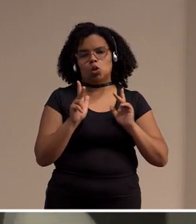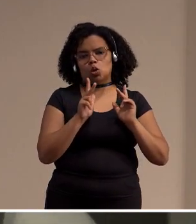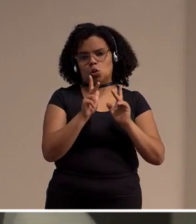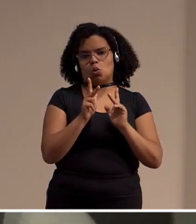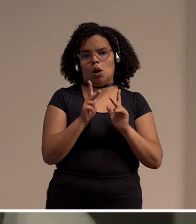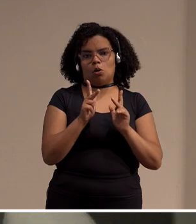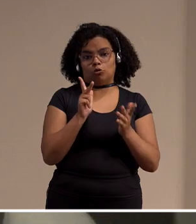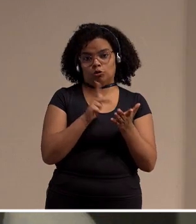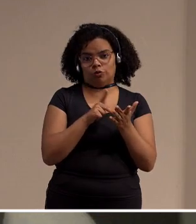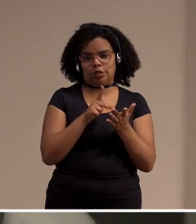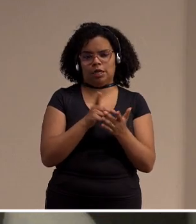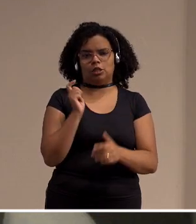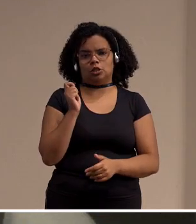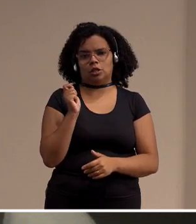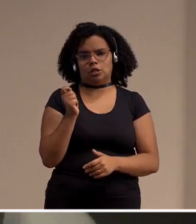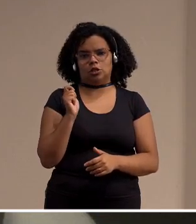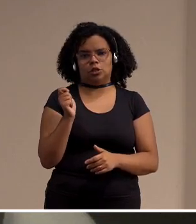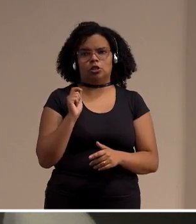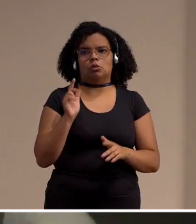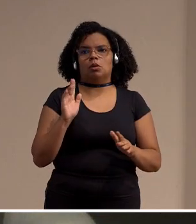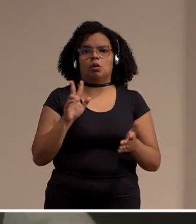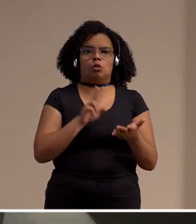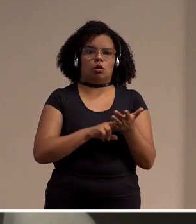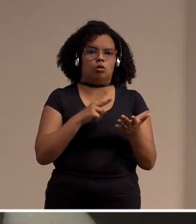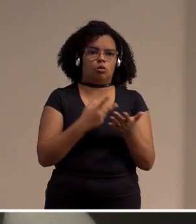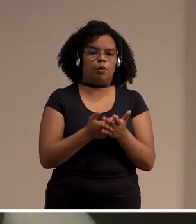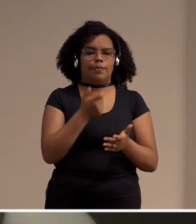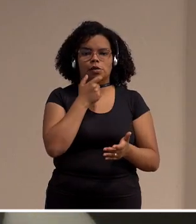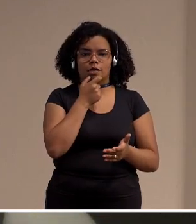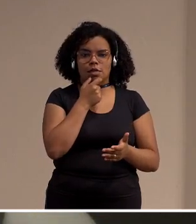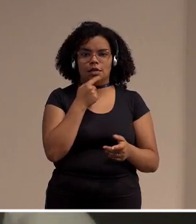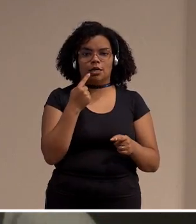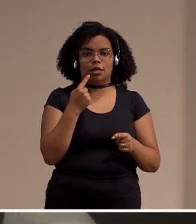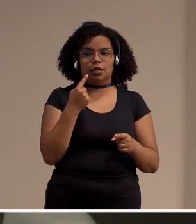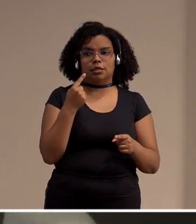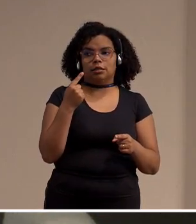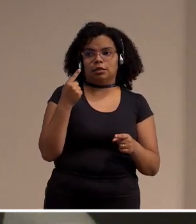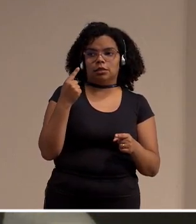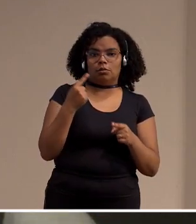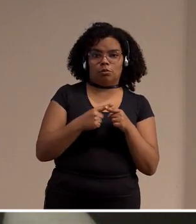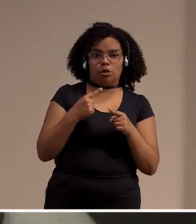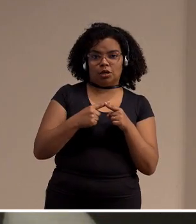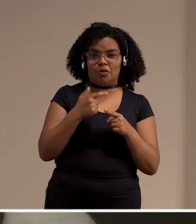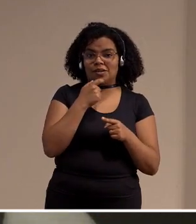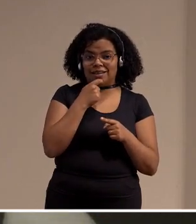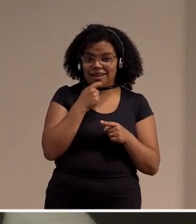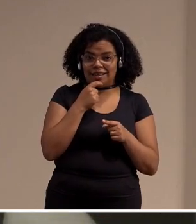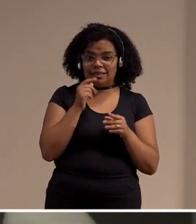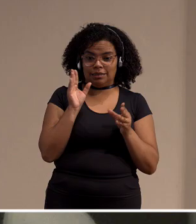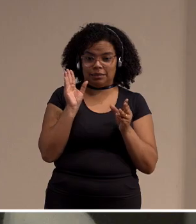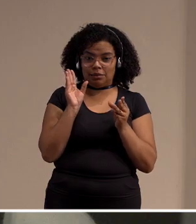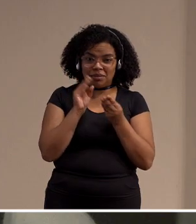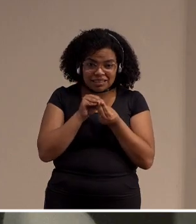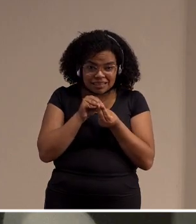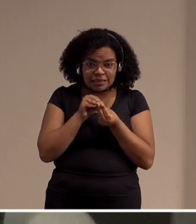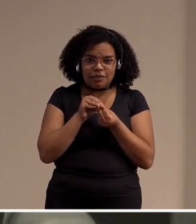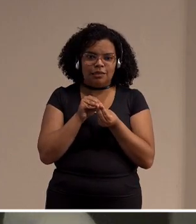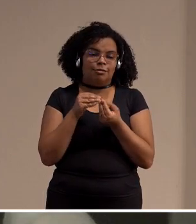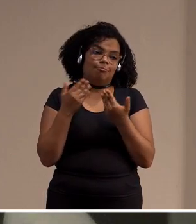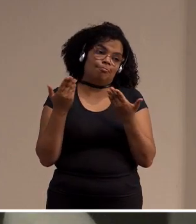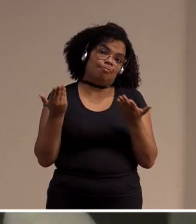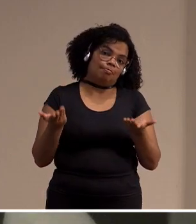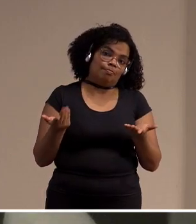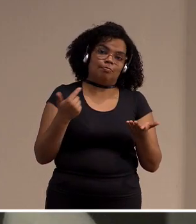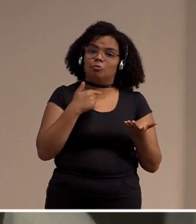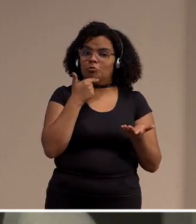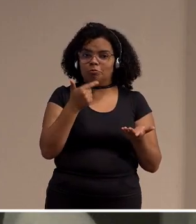Raul Berry, o seu tradutor, para o inglês, pra gente, e ele estava mais lascado do que eu, porque o inglês é mais sintético, né? Então ele não